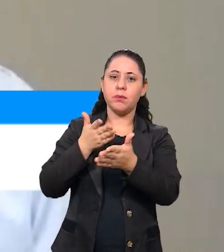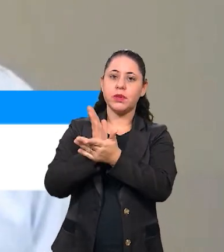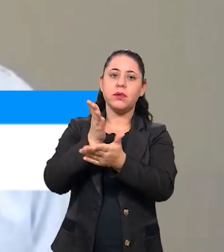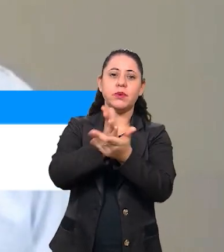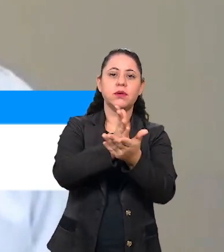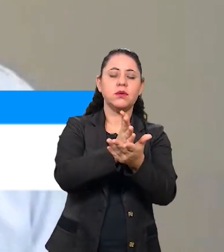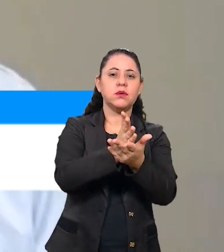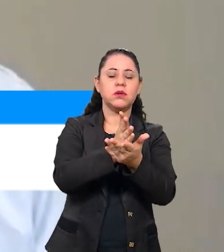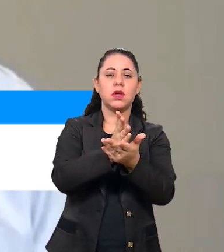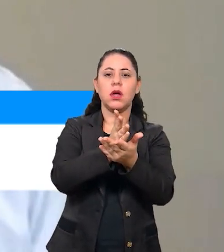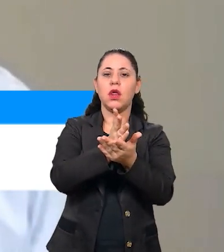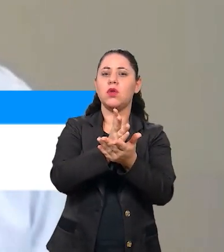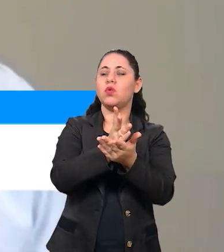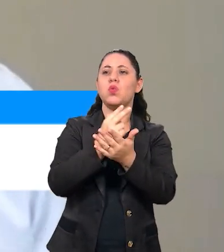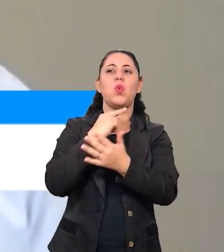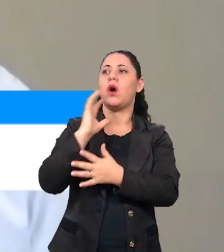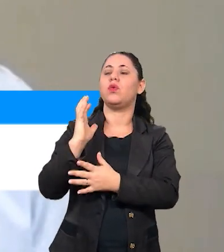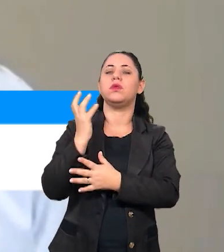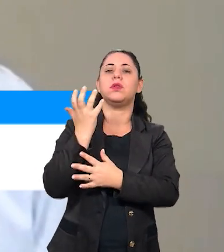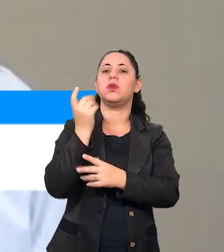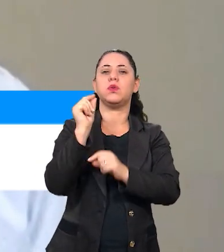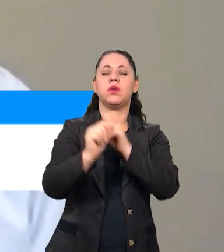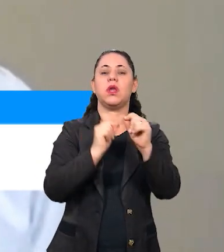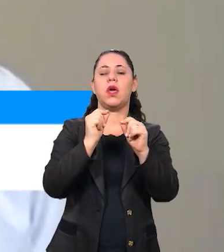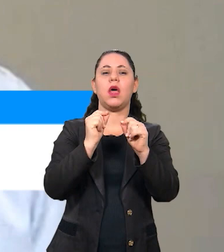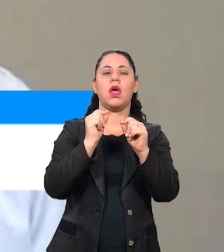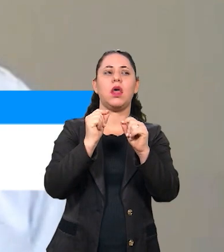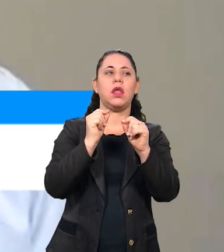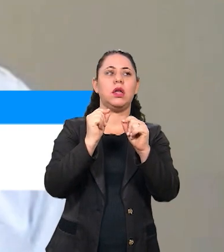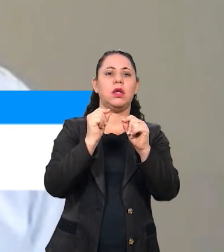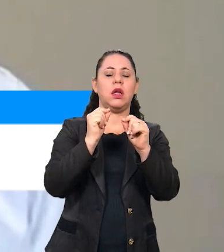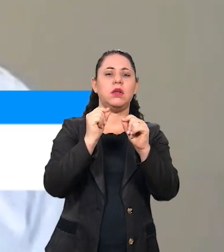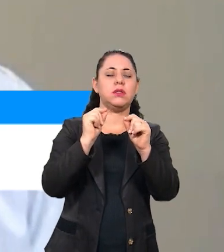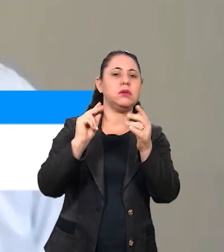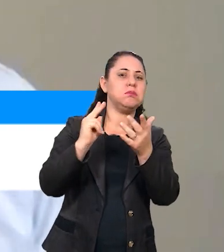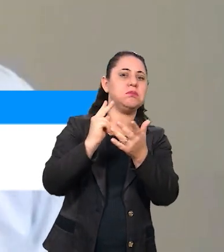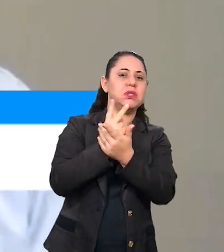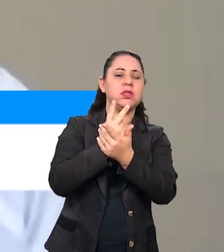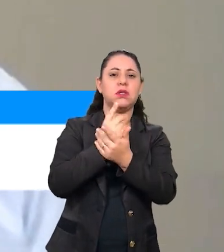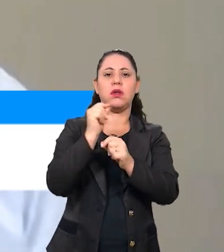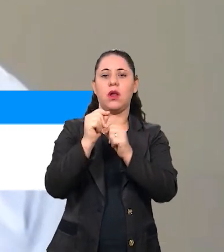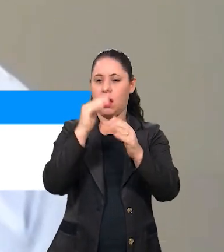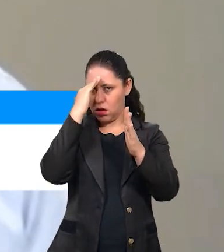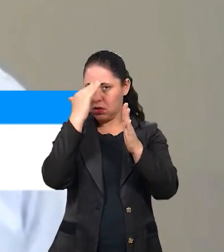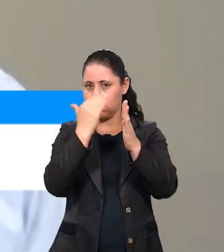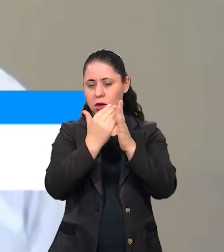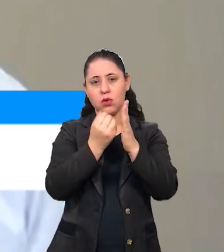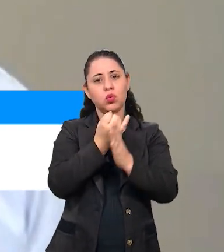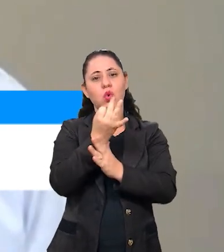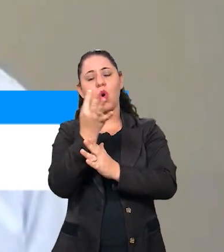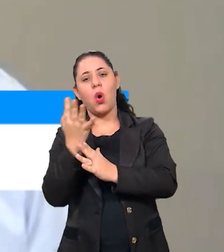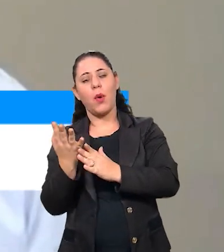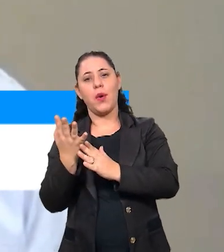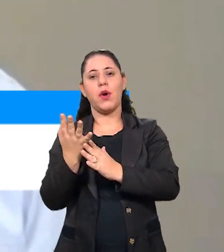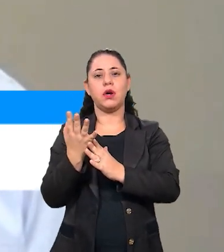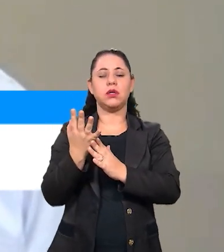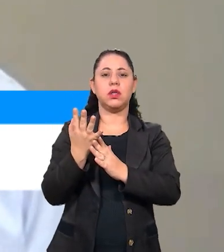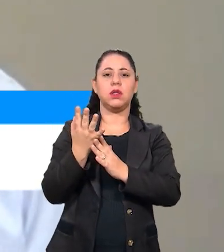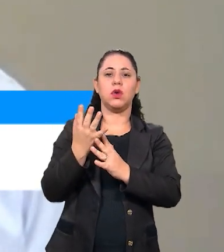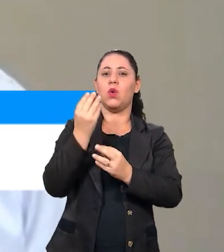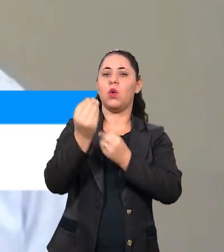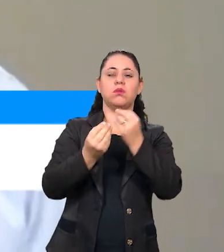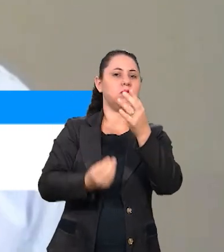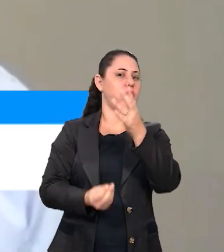novos critérios de aprovação e classificação, não incorrendo assim qualquer violação à isonomia ou razoabilidade, já que está respeitada a